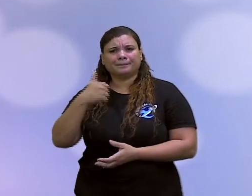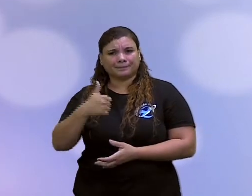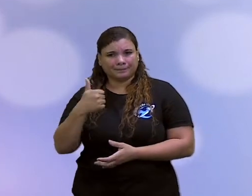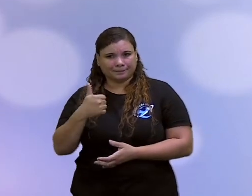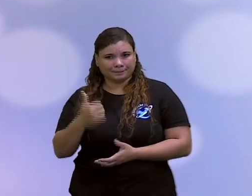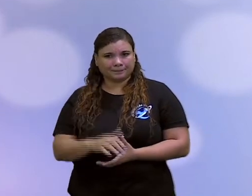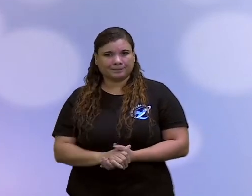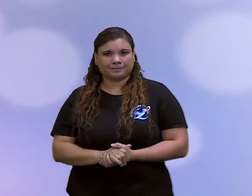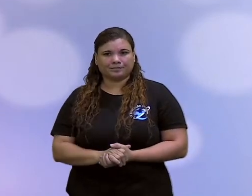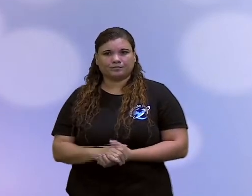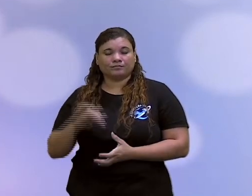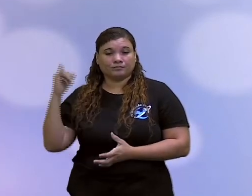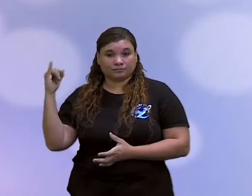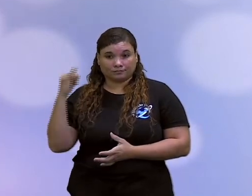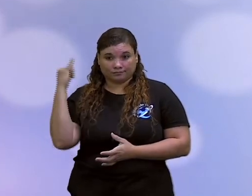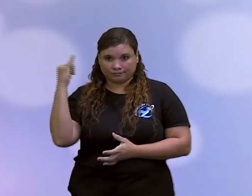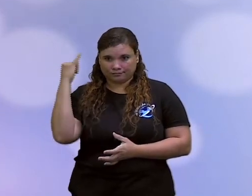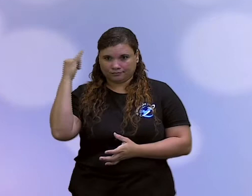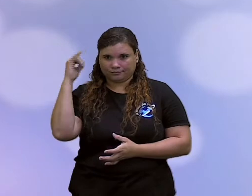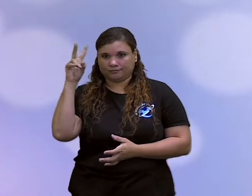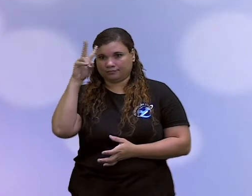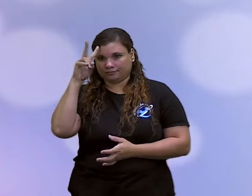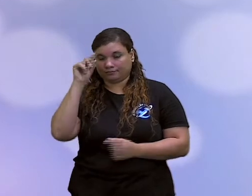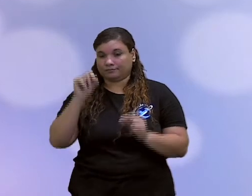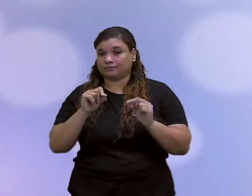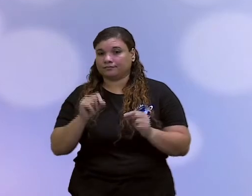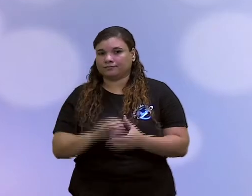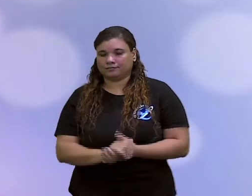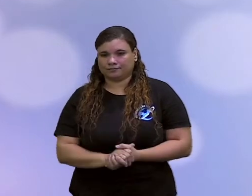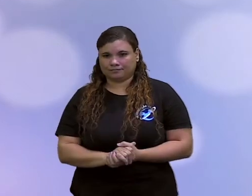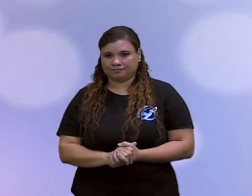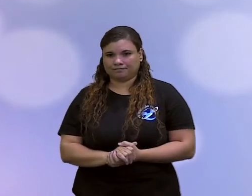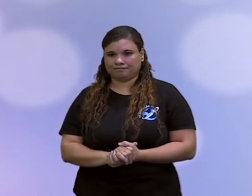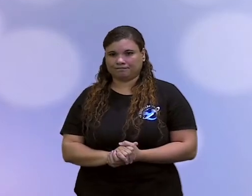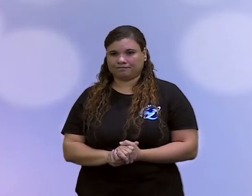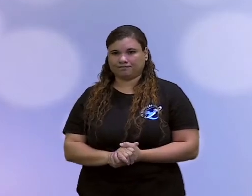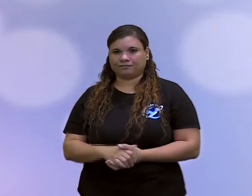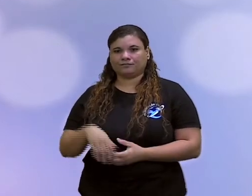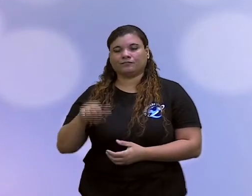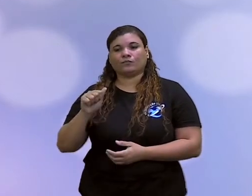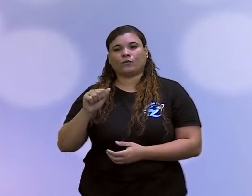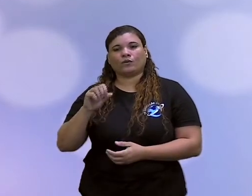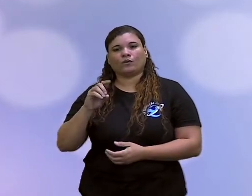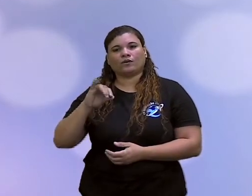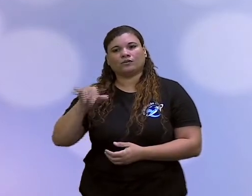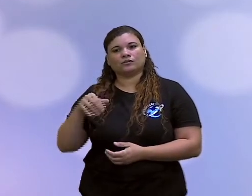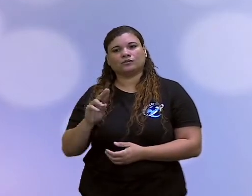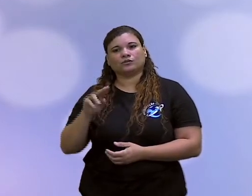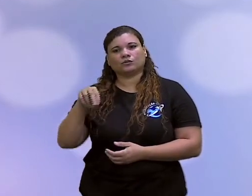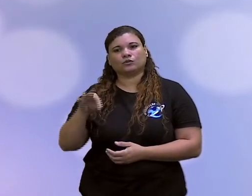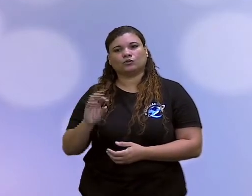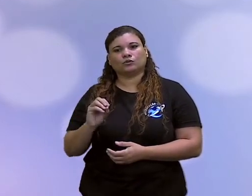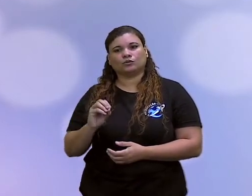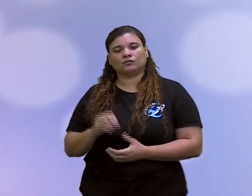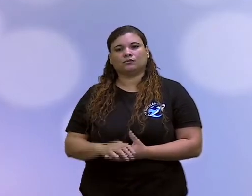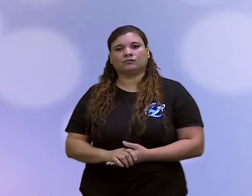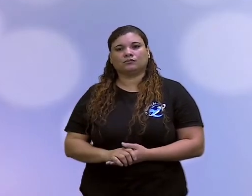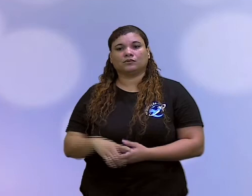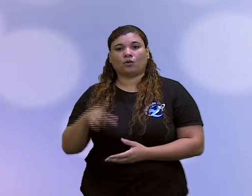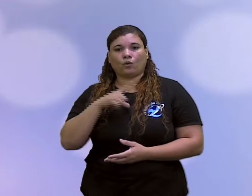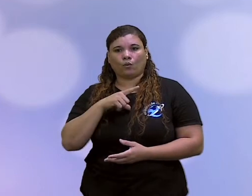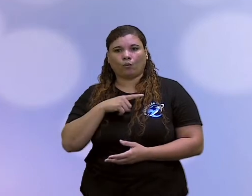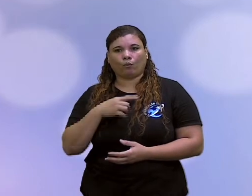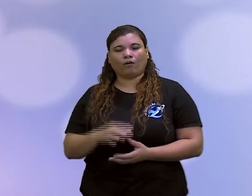gente falar um pouquinho que o adjunto adverbial ele tem essa função sintática aí, né, na estrutura